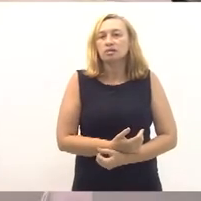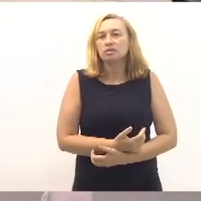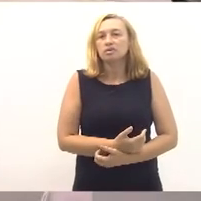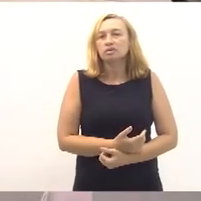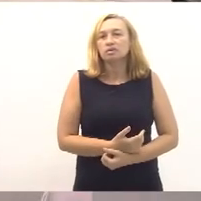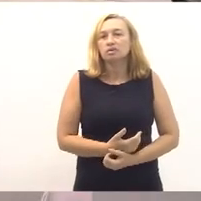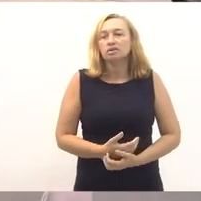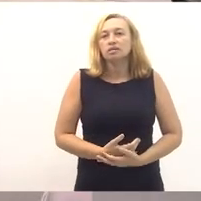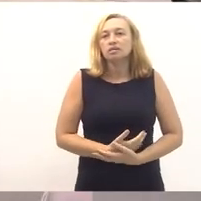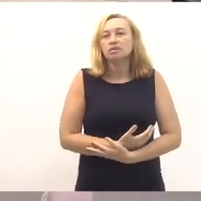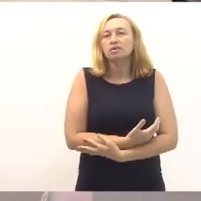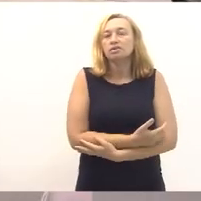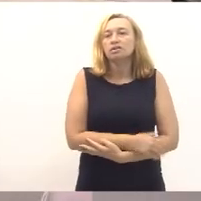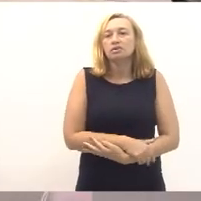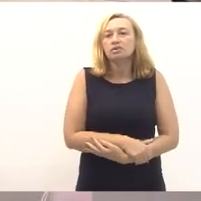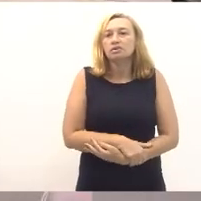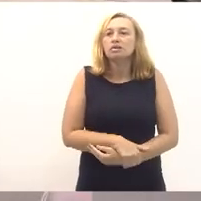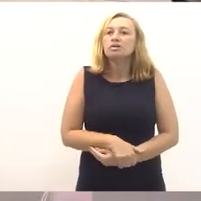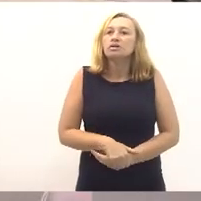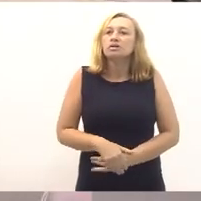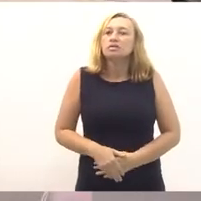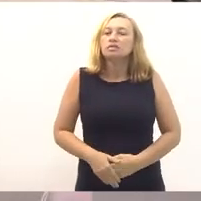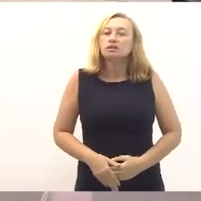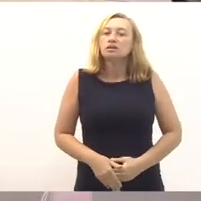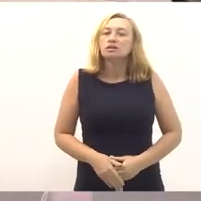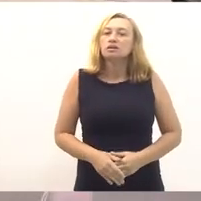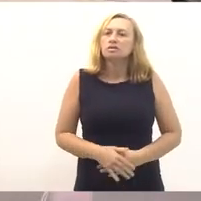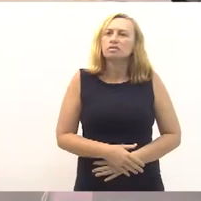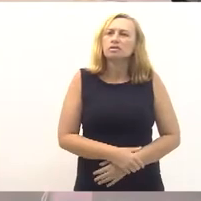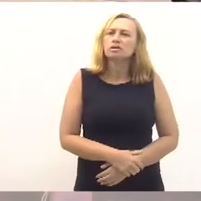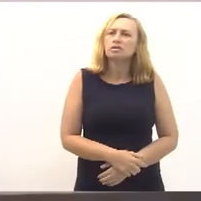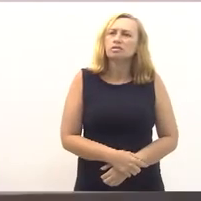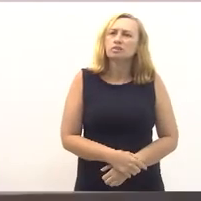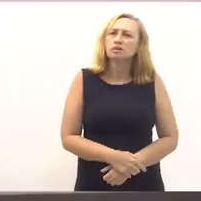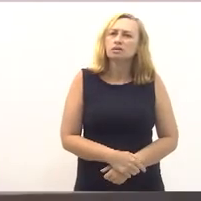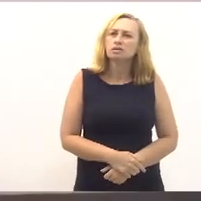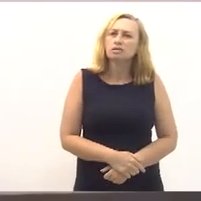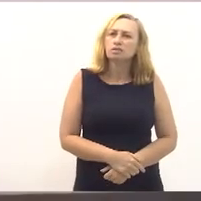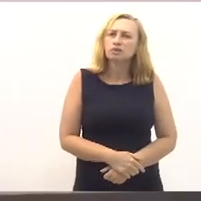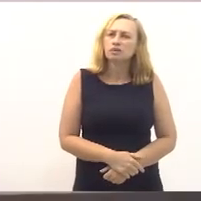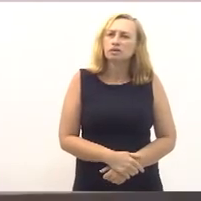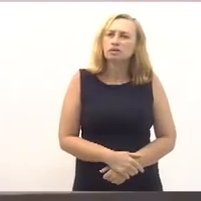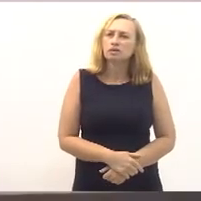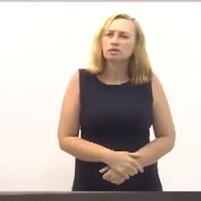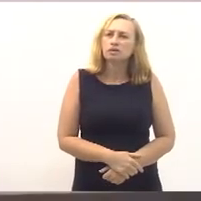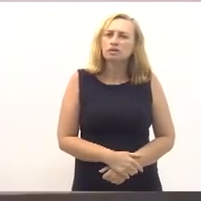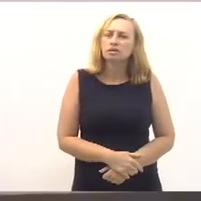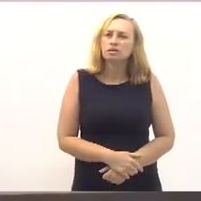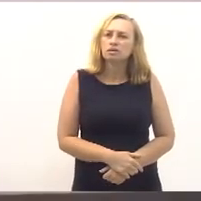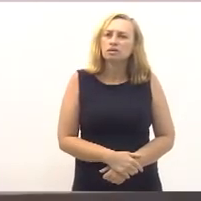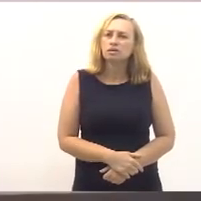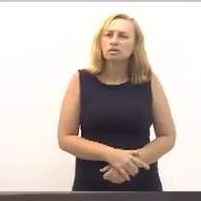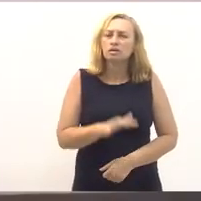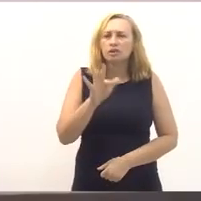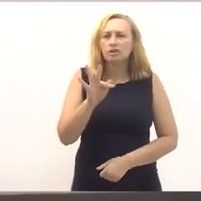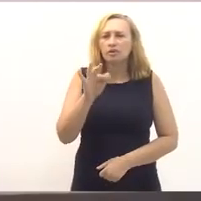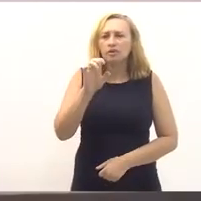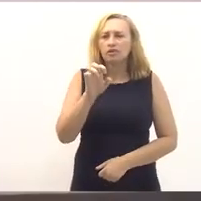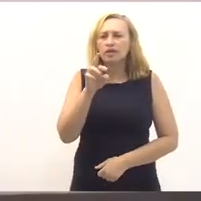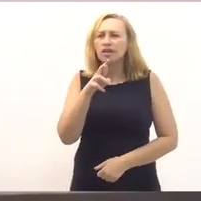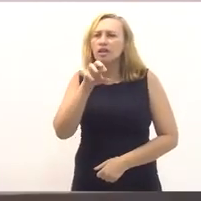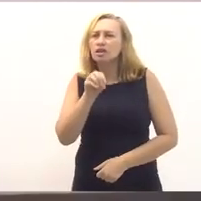hahaha olha eu vou agora já está aqui entre lá na mesa o Fernando